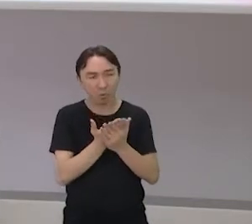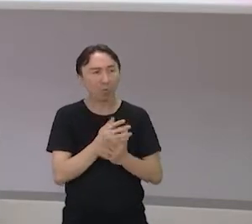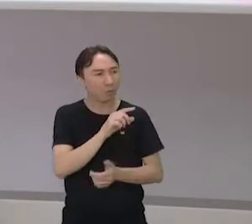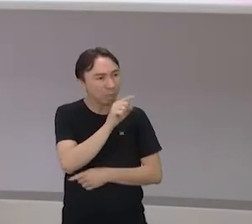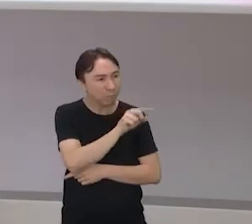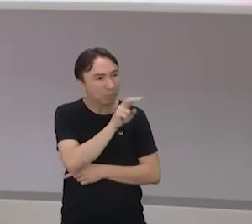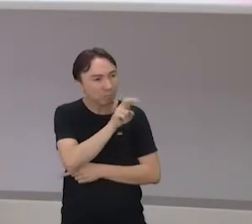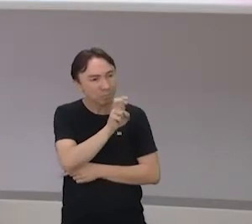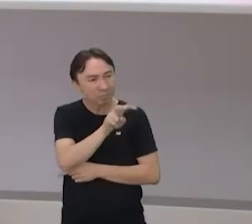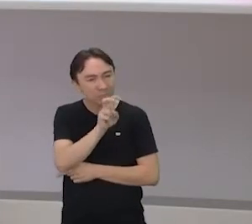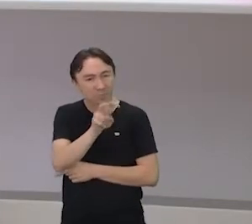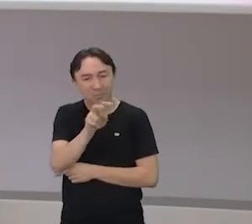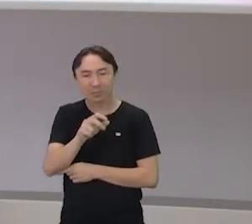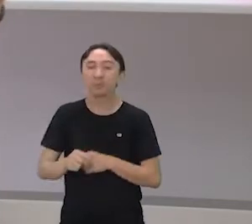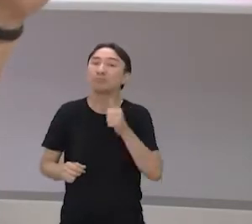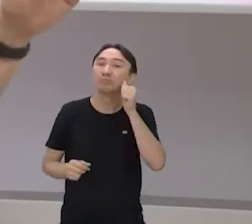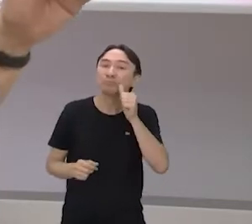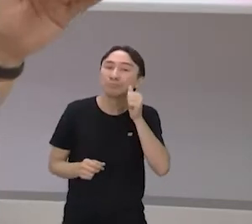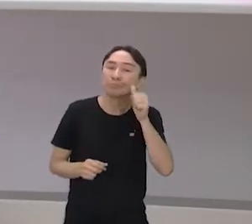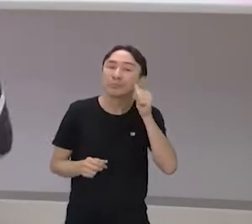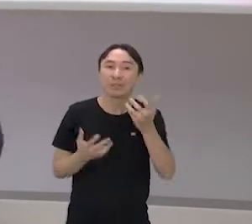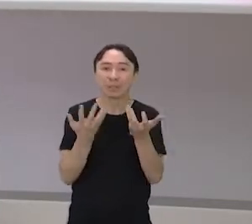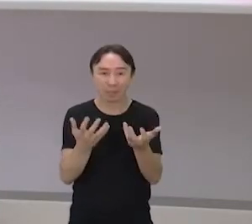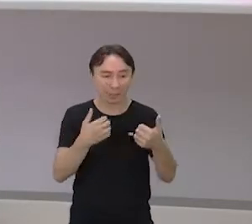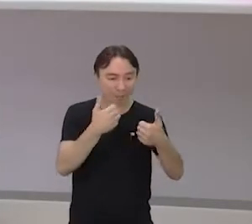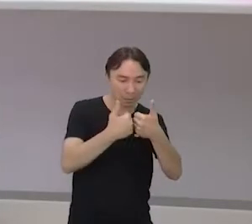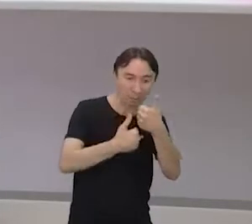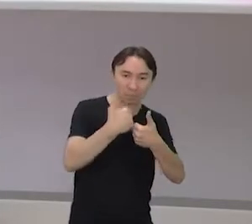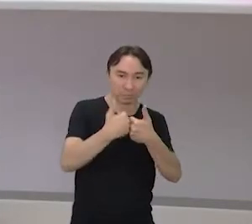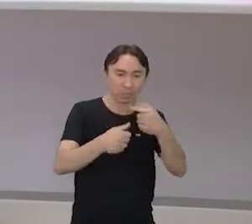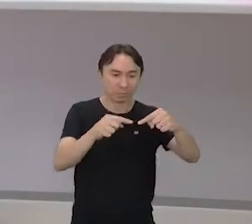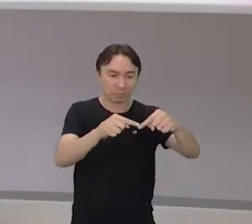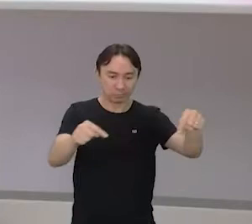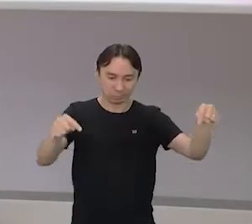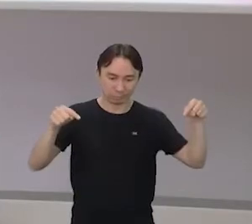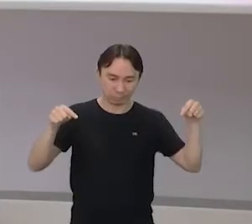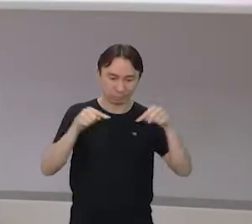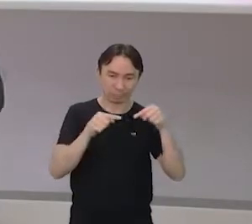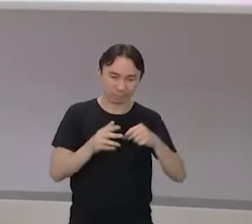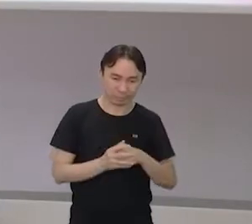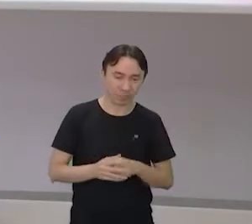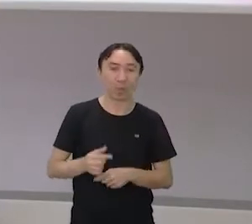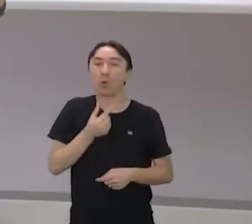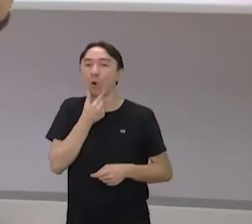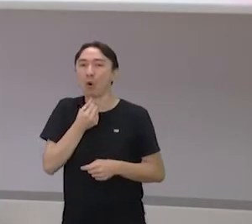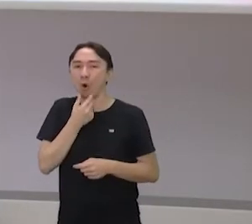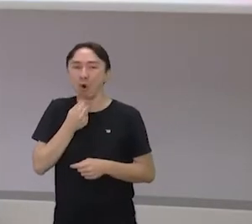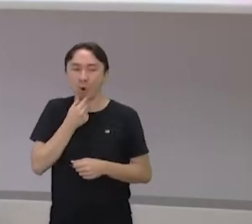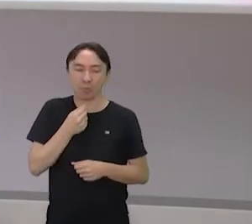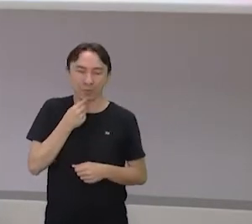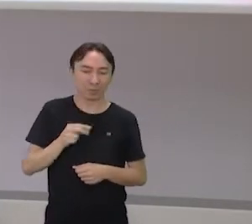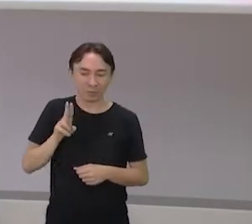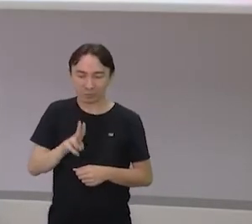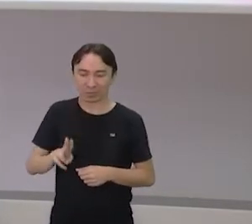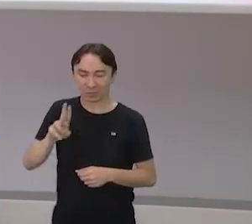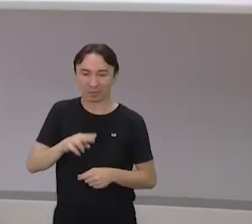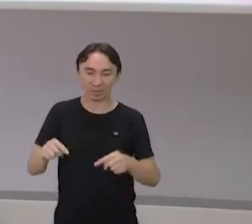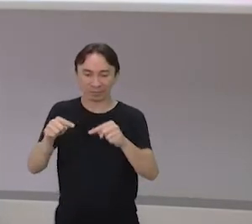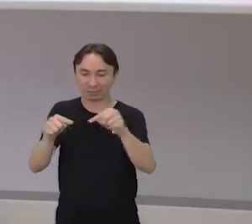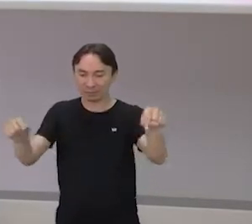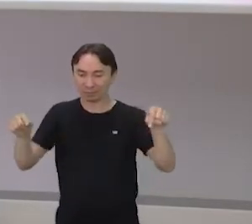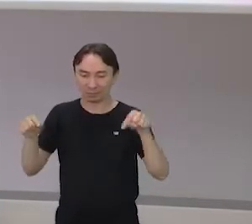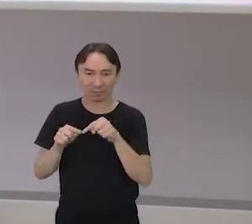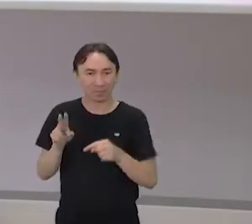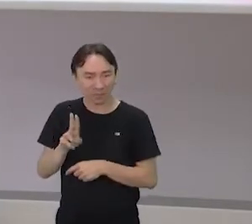meninas querendo a prática do futsal. Então, acabou aquilo. Meninos usam a quadra e meninas ficam no canto dançando.